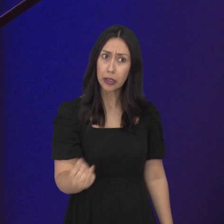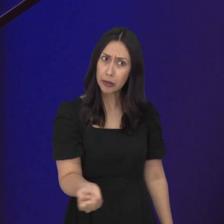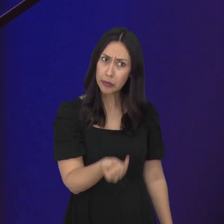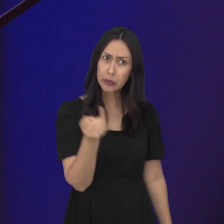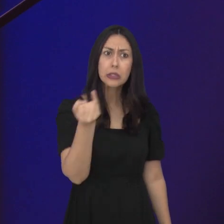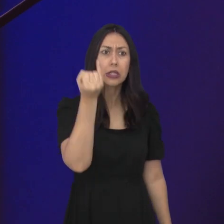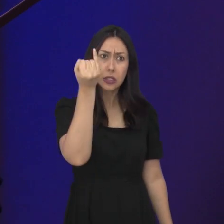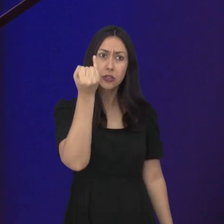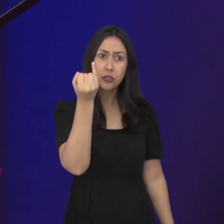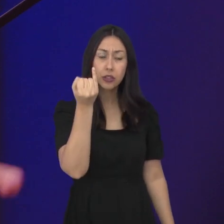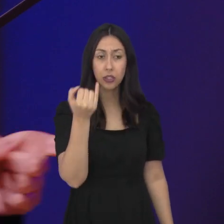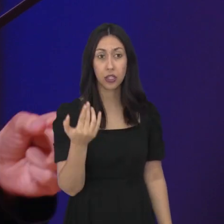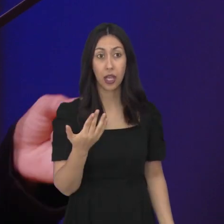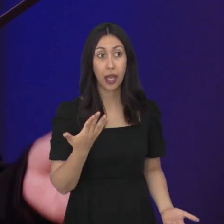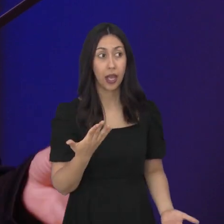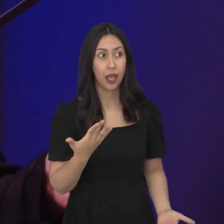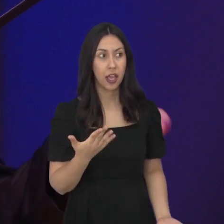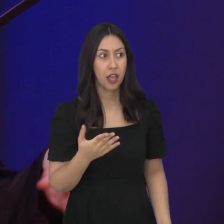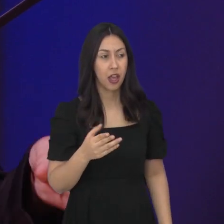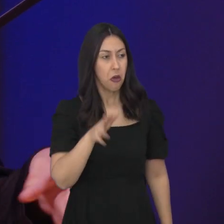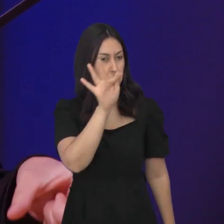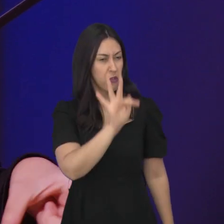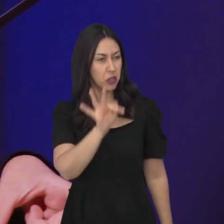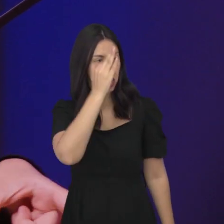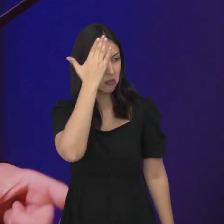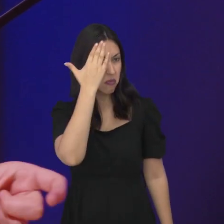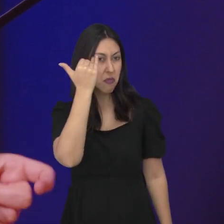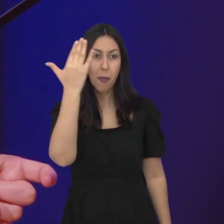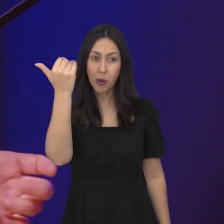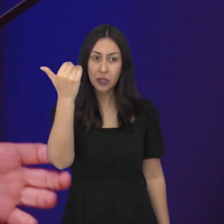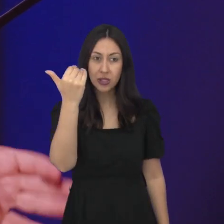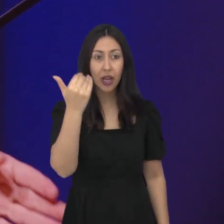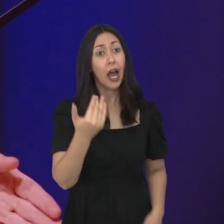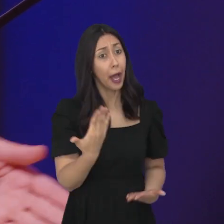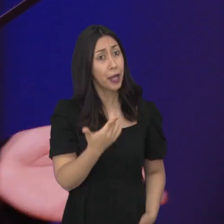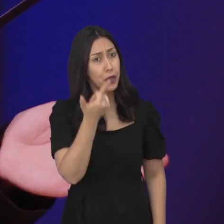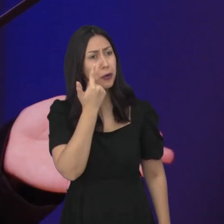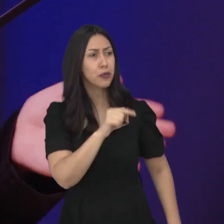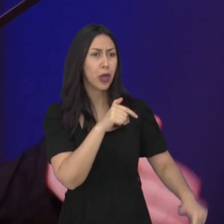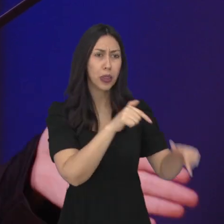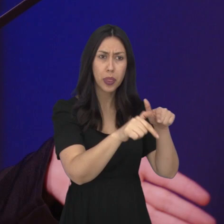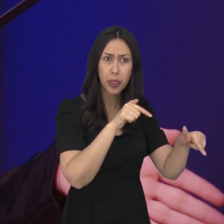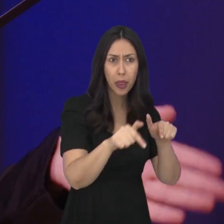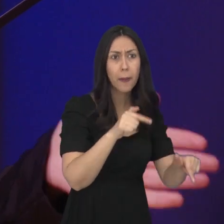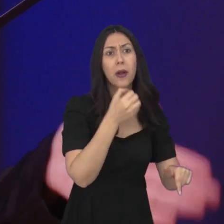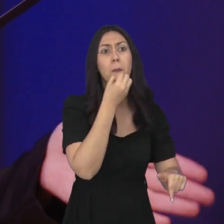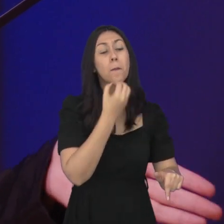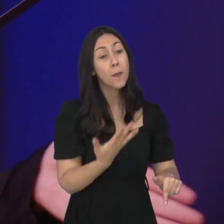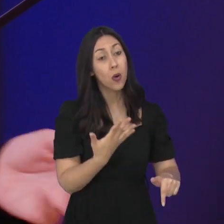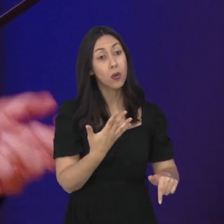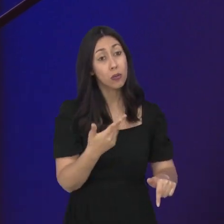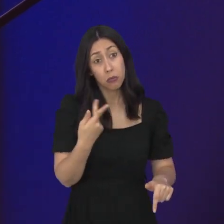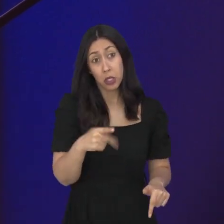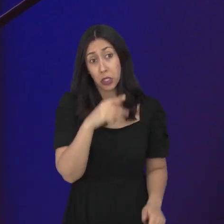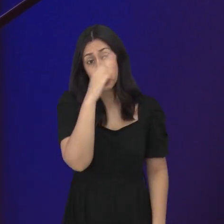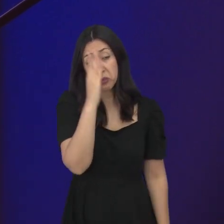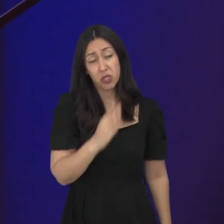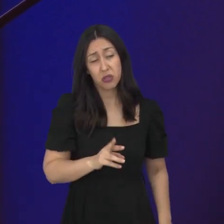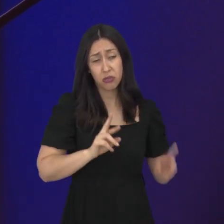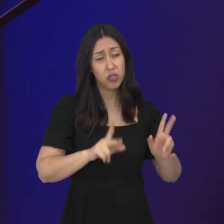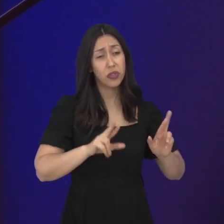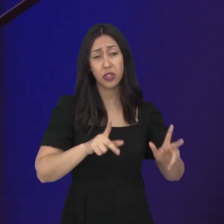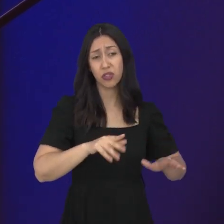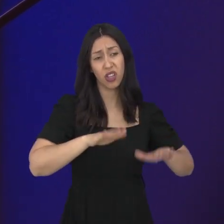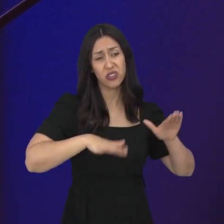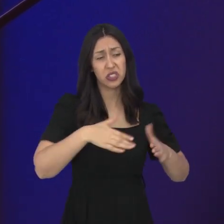é mais forte, tipo assim, o nome da universidade para qual você foi, ela influencia diretamente para onde você vai ser empregado. Aqui no Brasil,